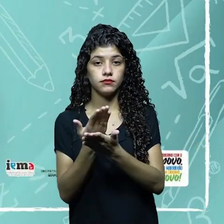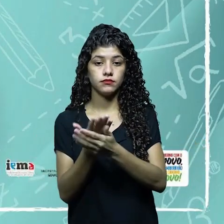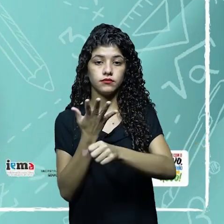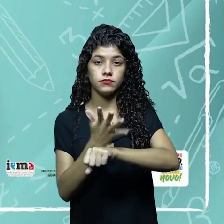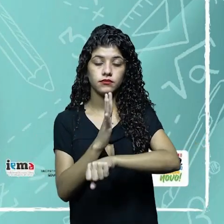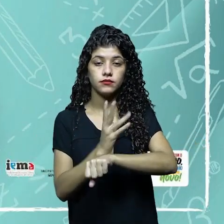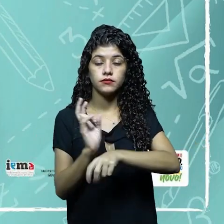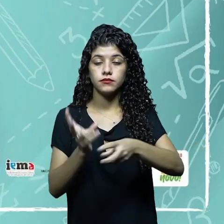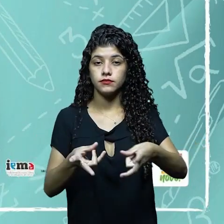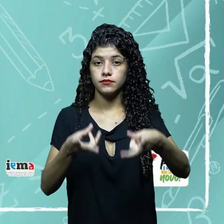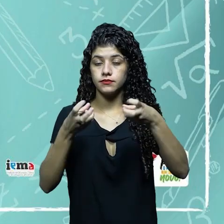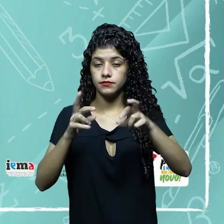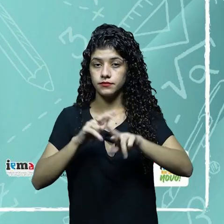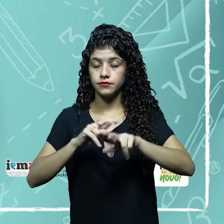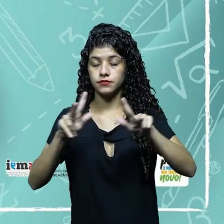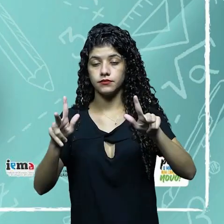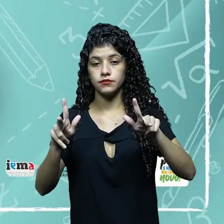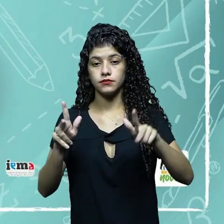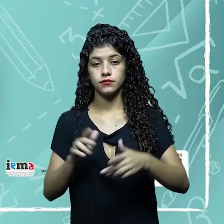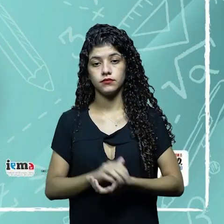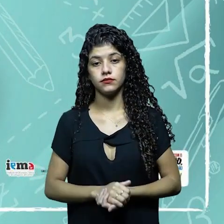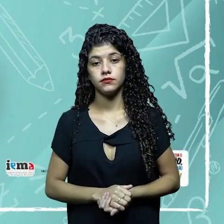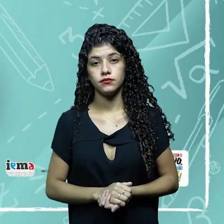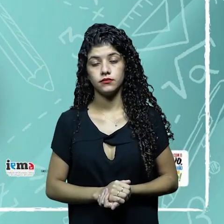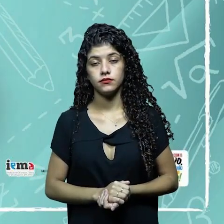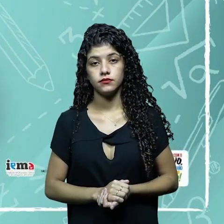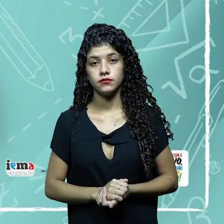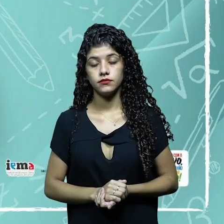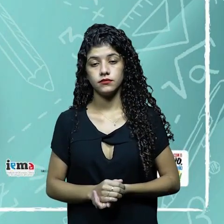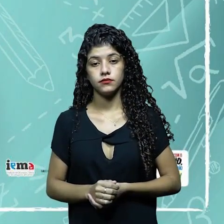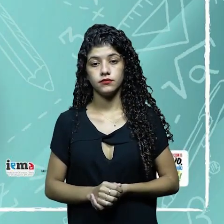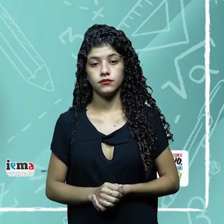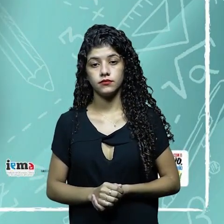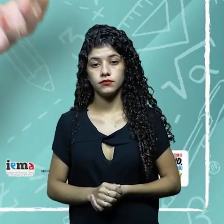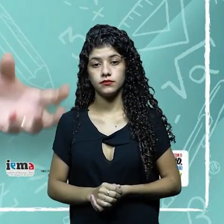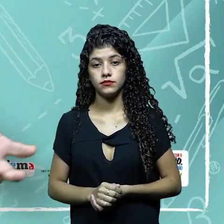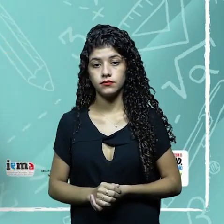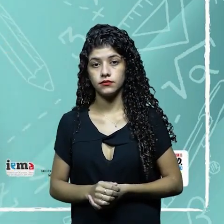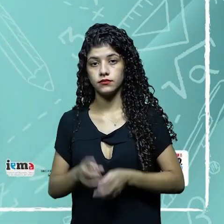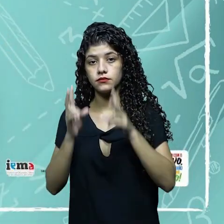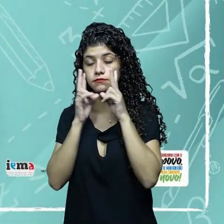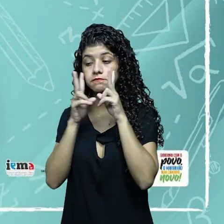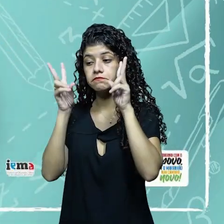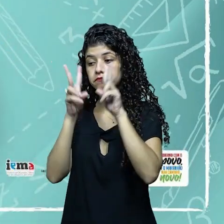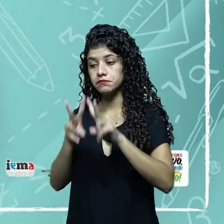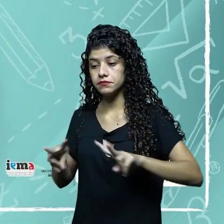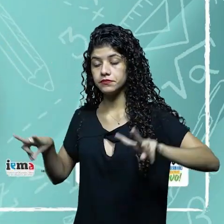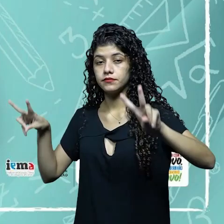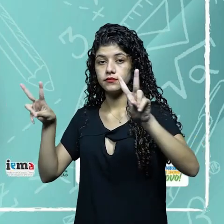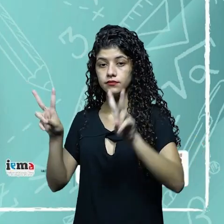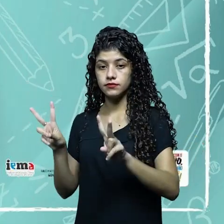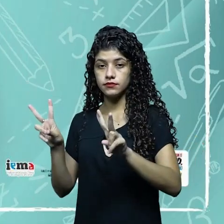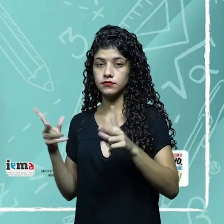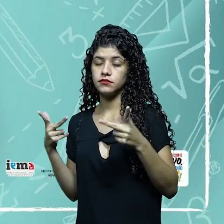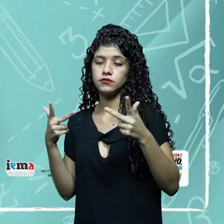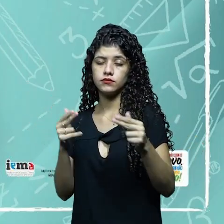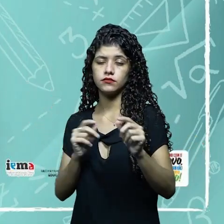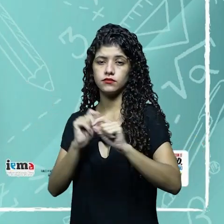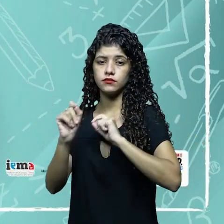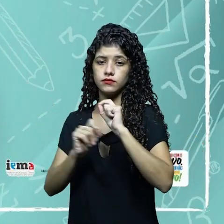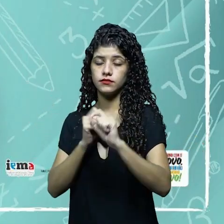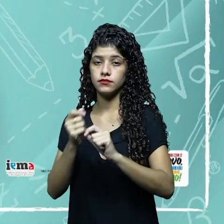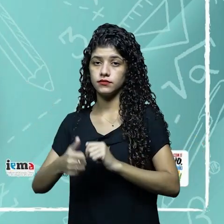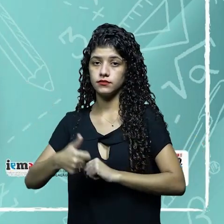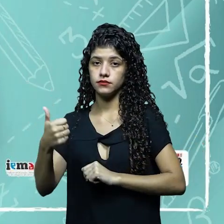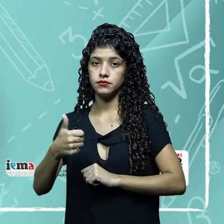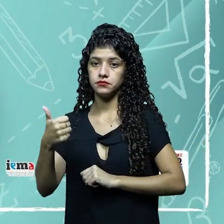conseguir perceber a diferença entre as linhas de visualização, tá? São como se fossem aquelas linhas primárias